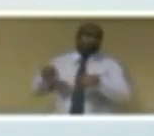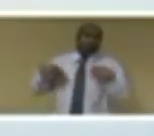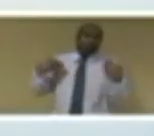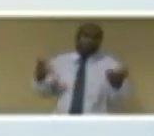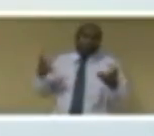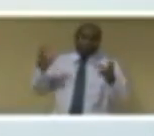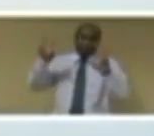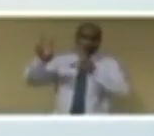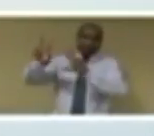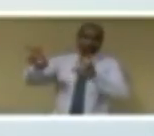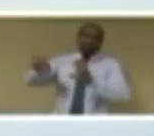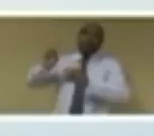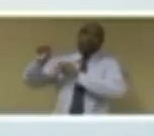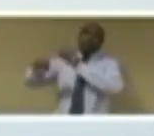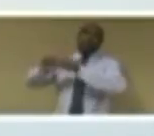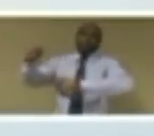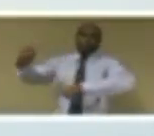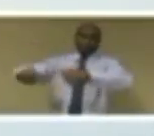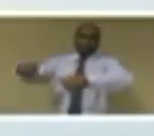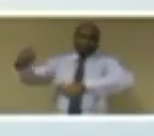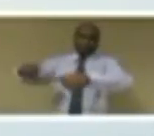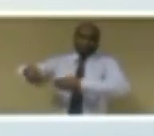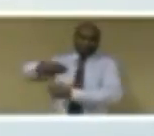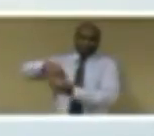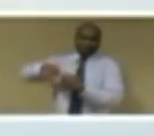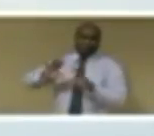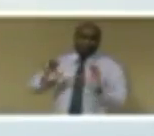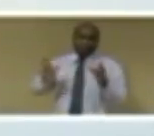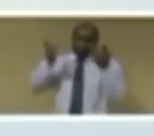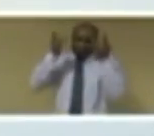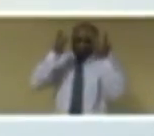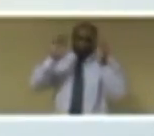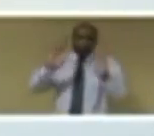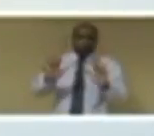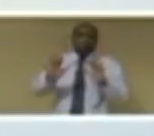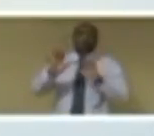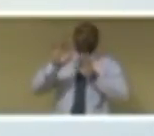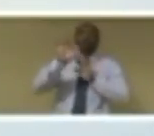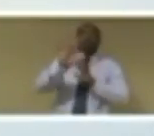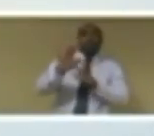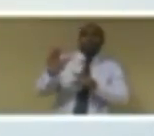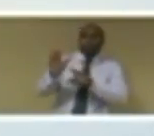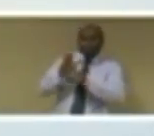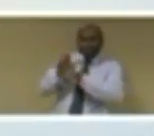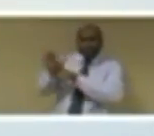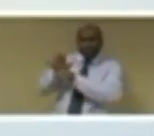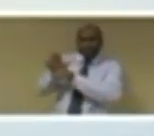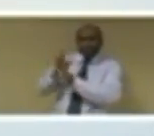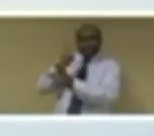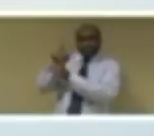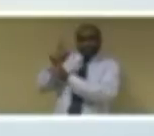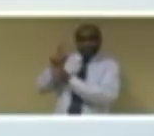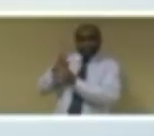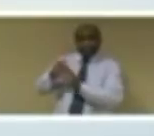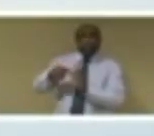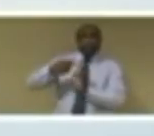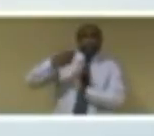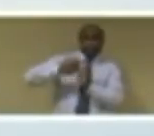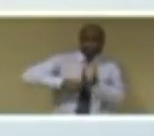Quanto à contradição, aduziu que, embora a dispensa de licitação seja exceção, ela é autorizada em